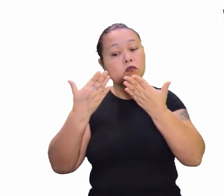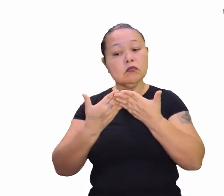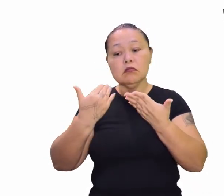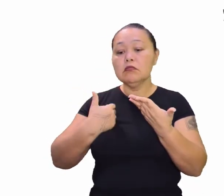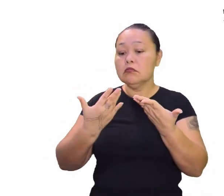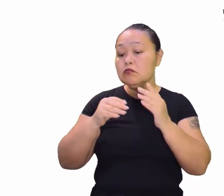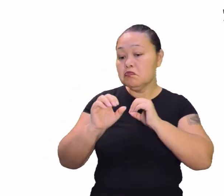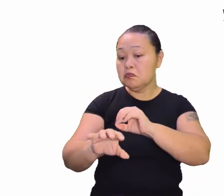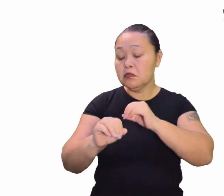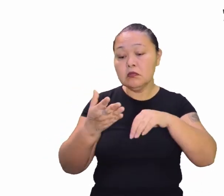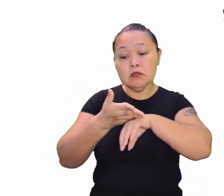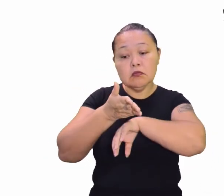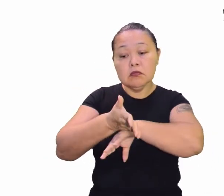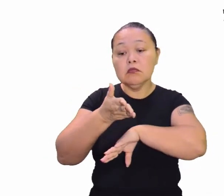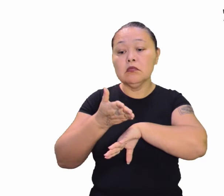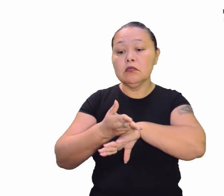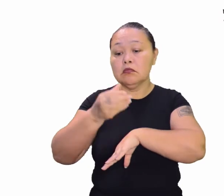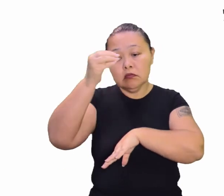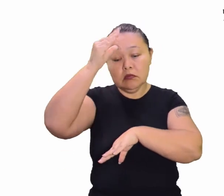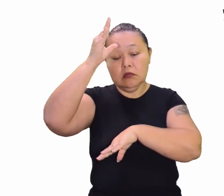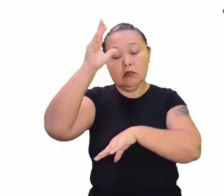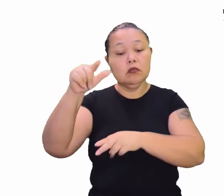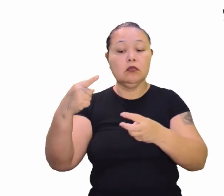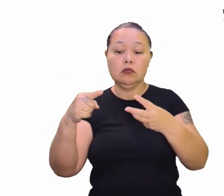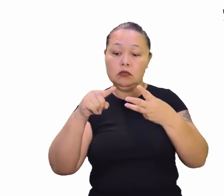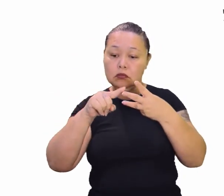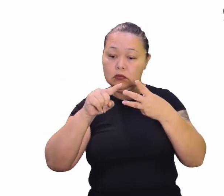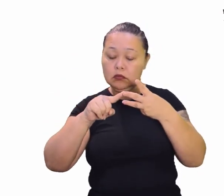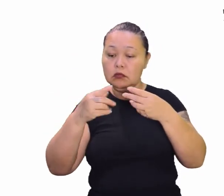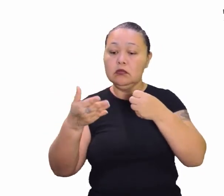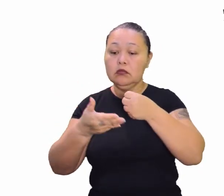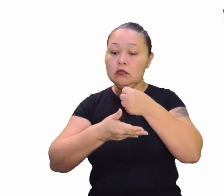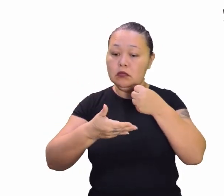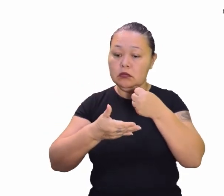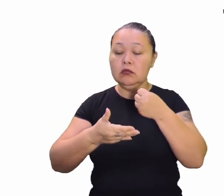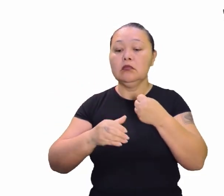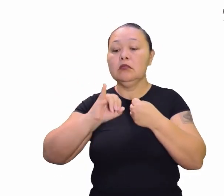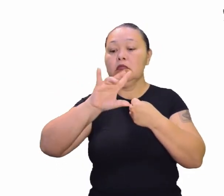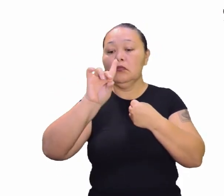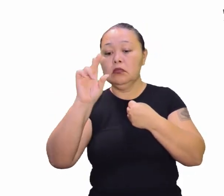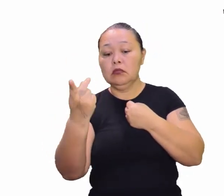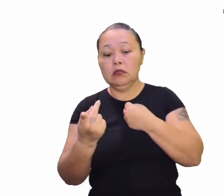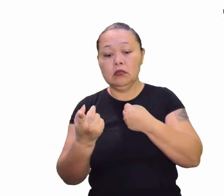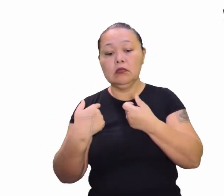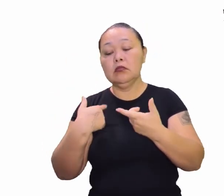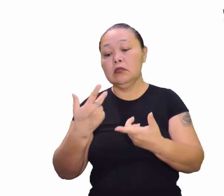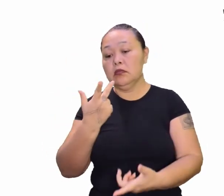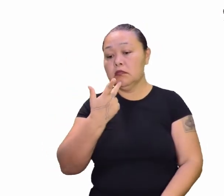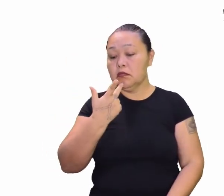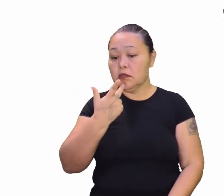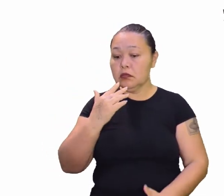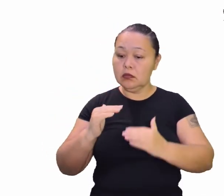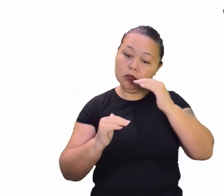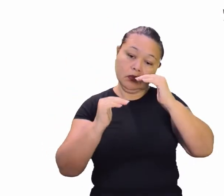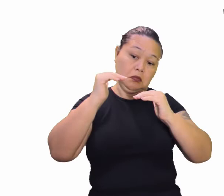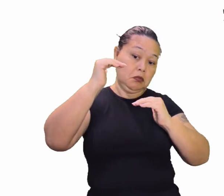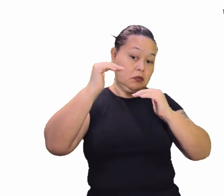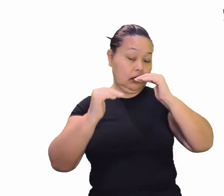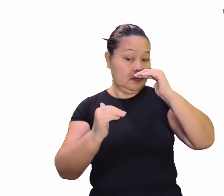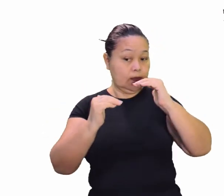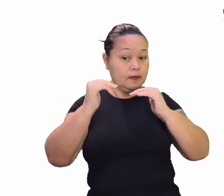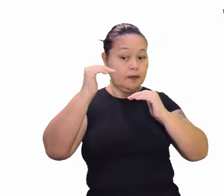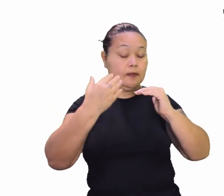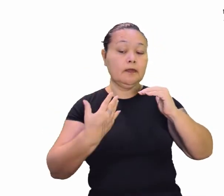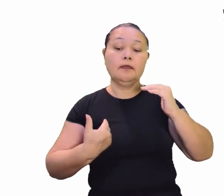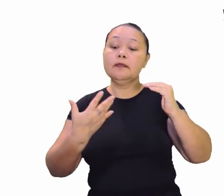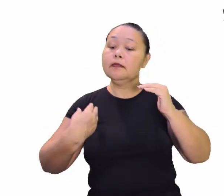falando de educação, certo? Outro pilar do IDH. E se está falando de padrão de vida, a gente